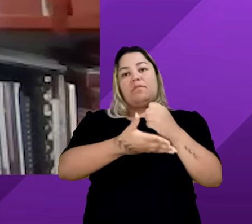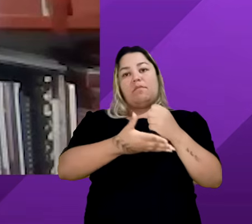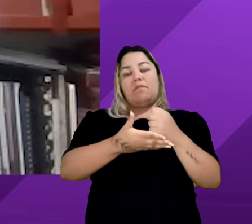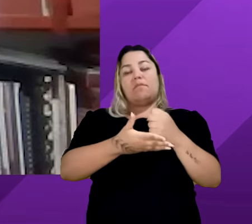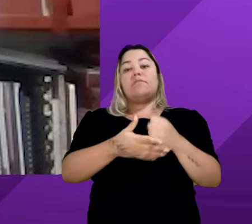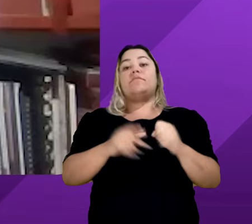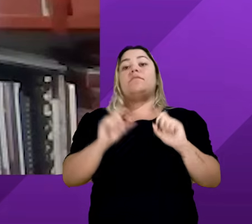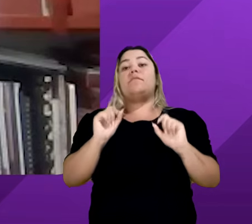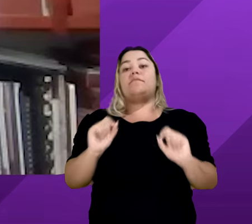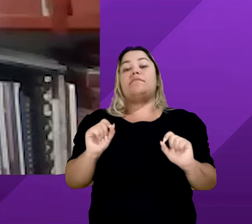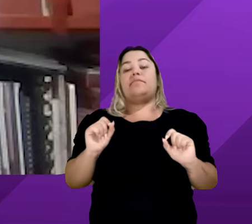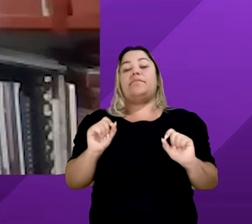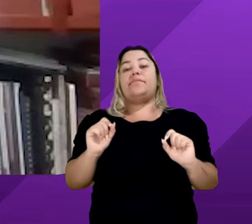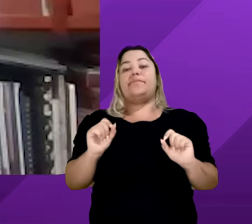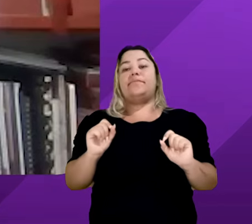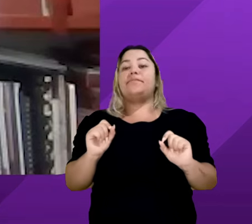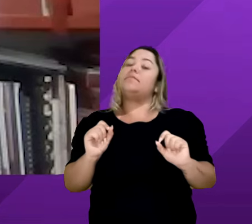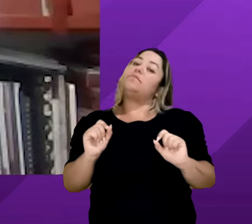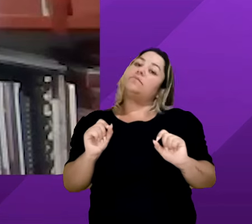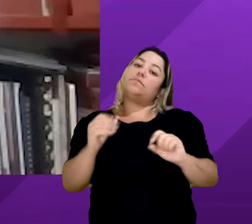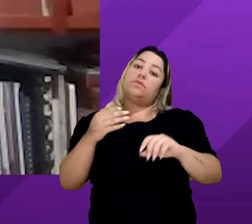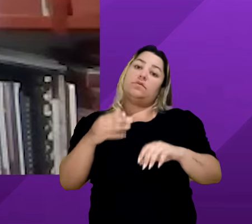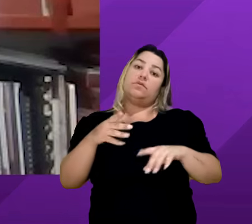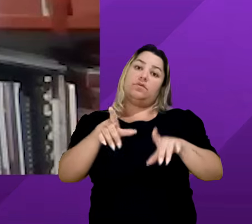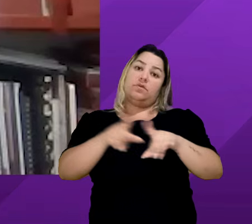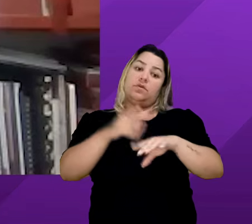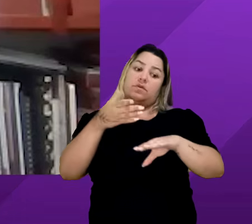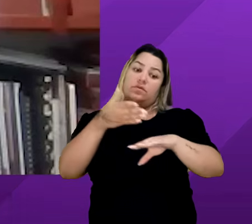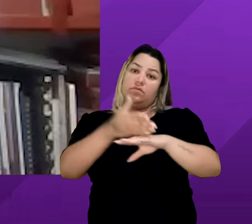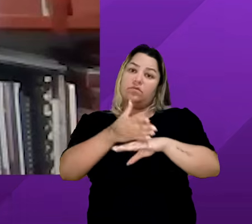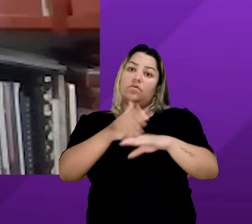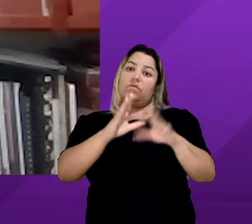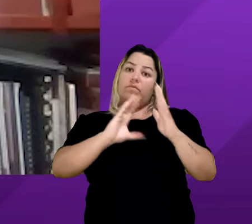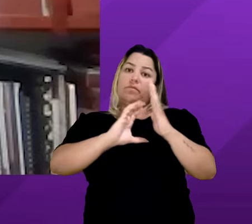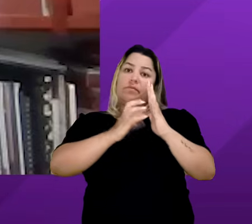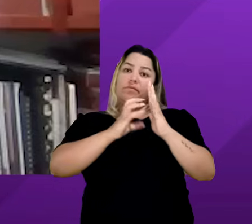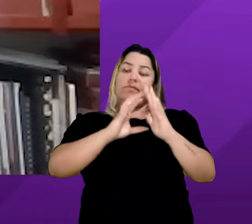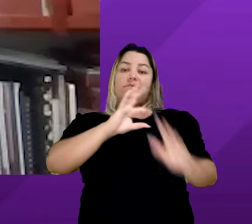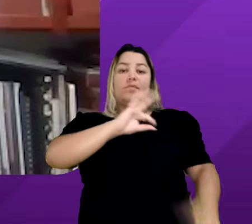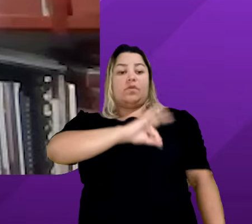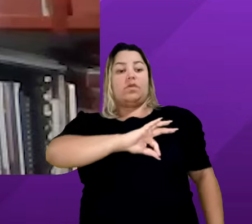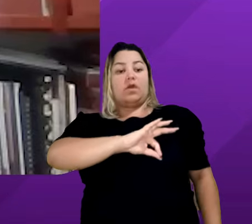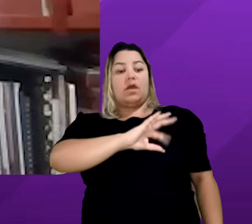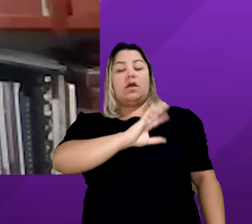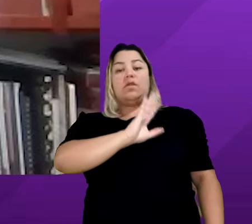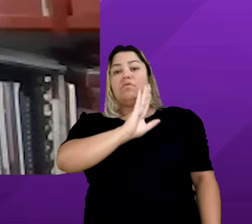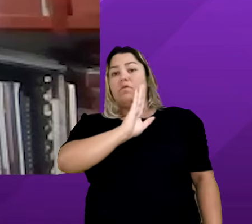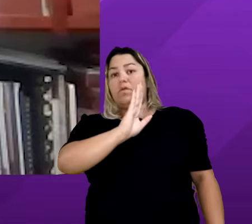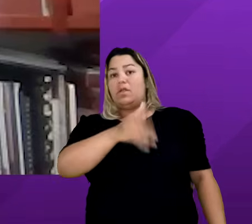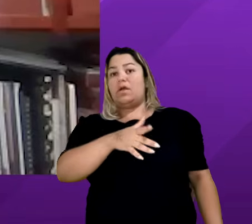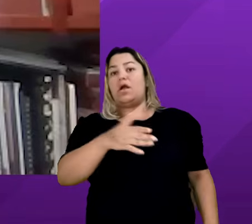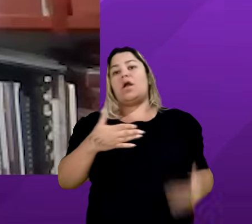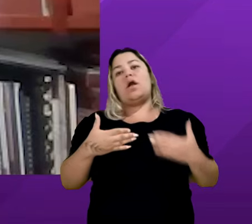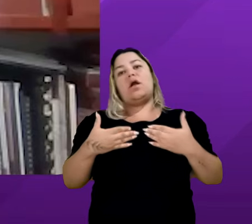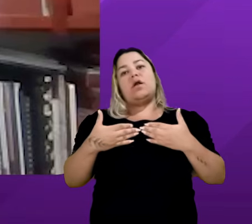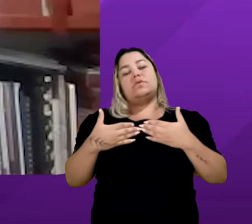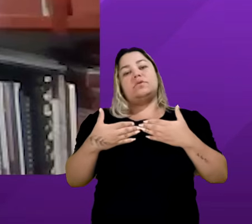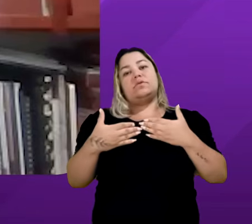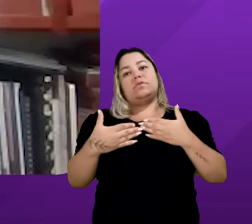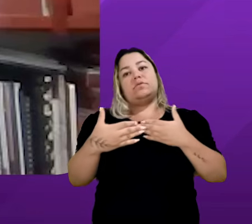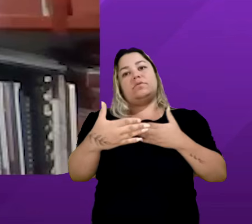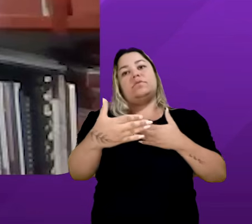você entrou no concurso, tá aquele salário ali. Depois, ao longo da sua carreira, você